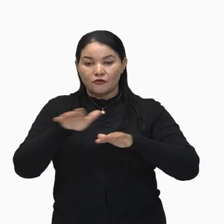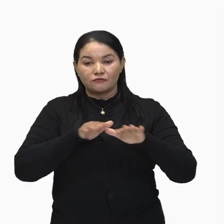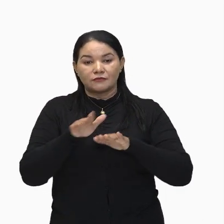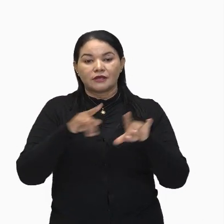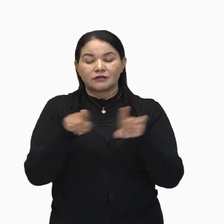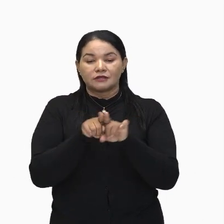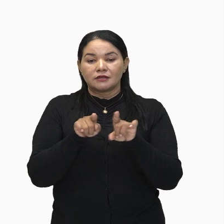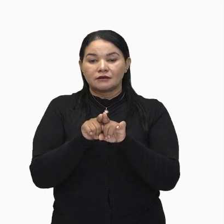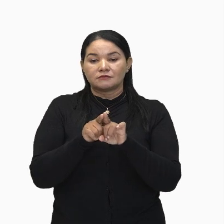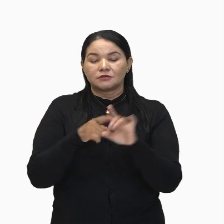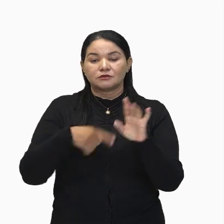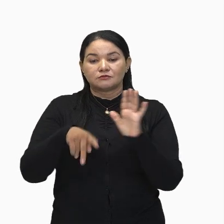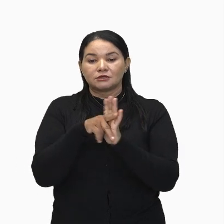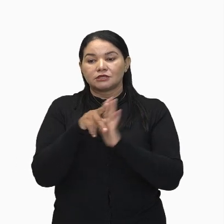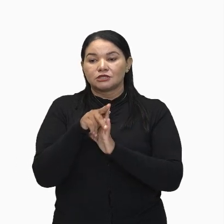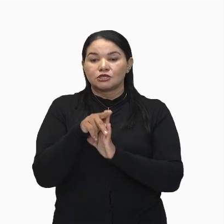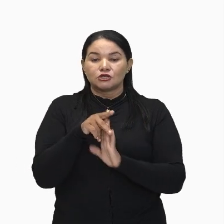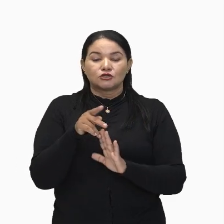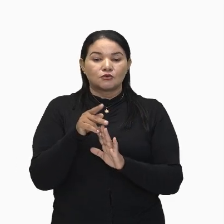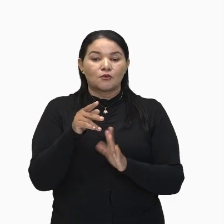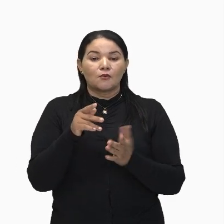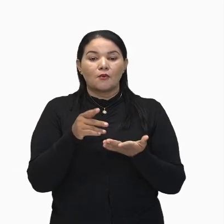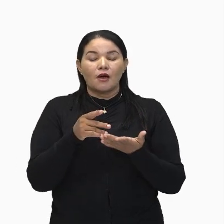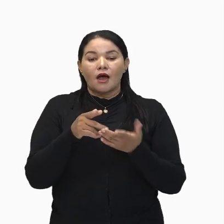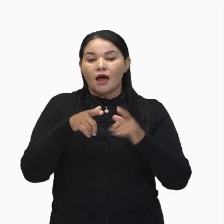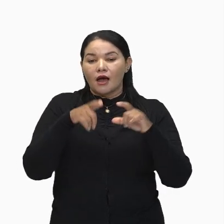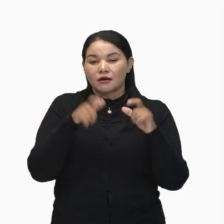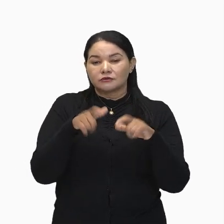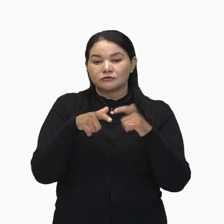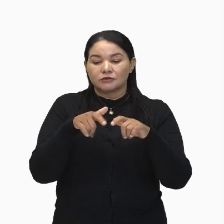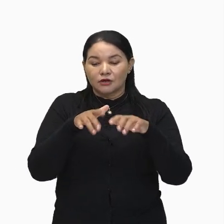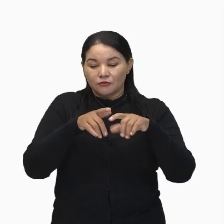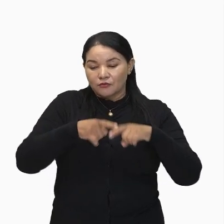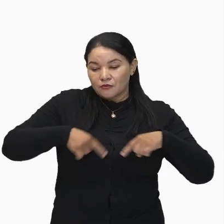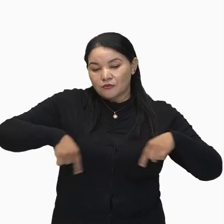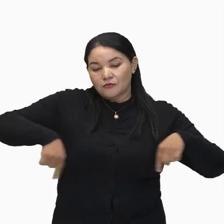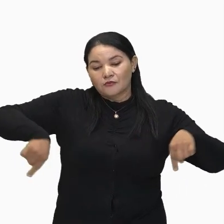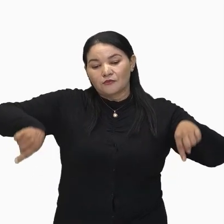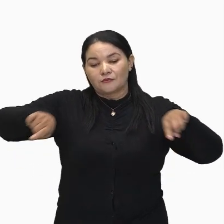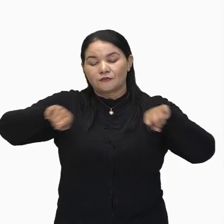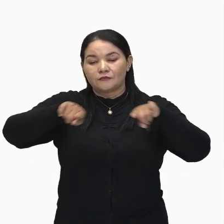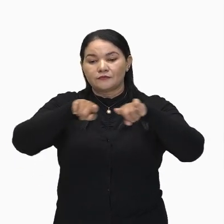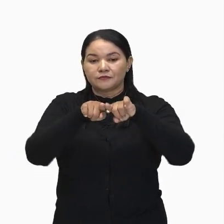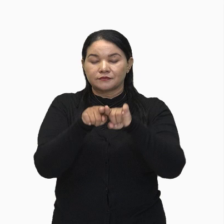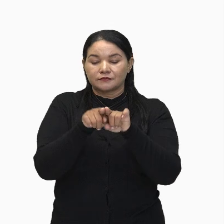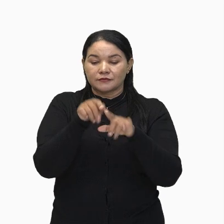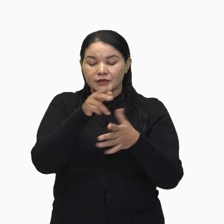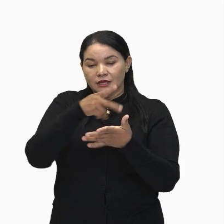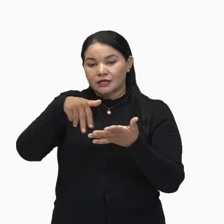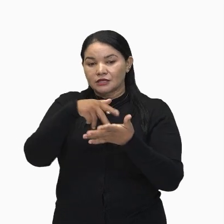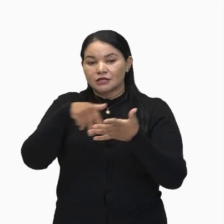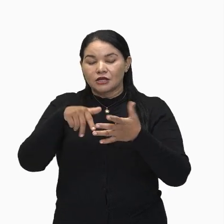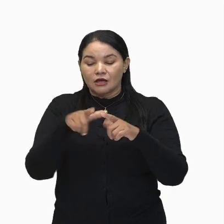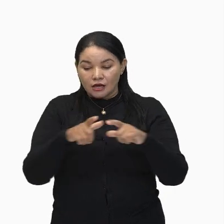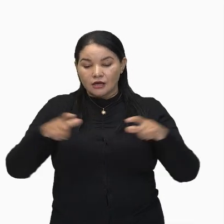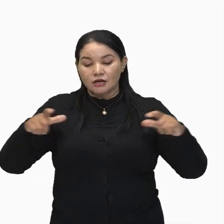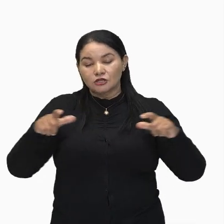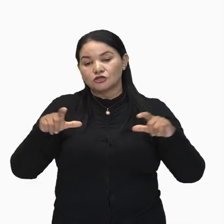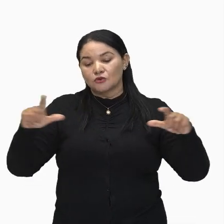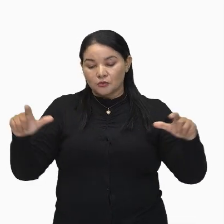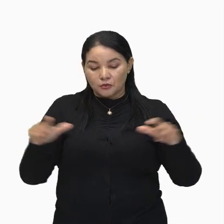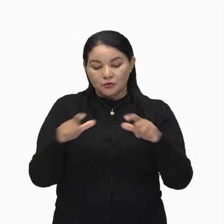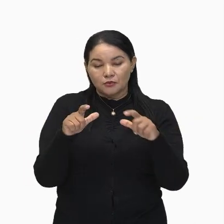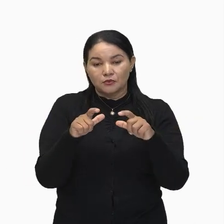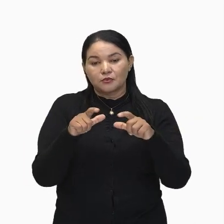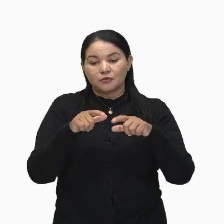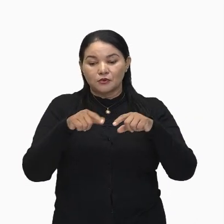paranaenses constam de rodas abertas ou fechadas, uma grande roda ou pequenas rodas